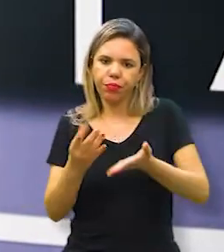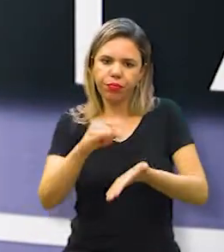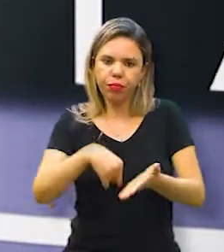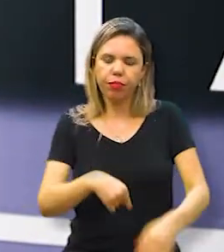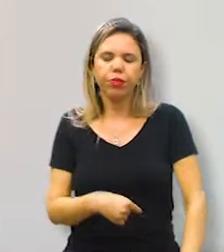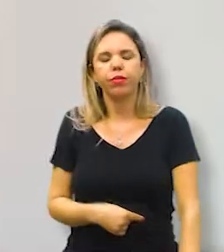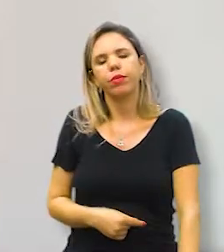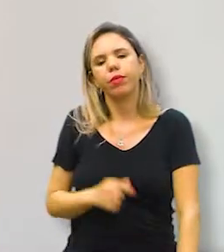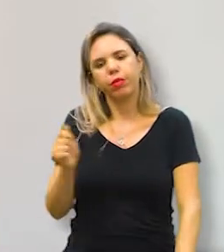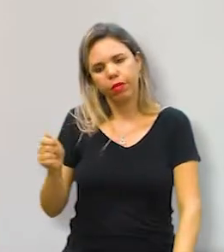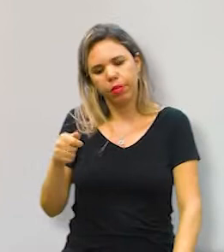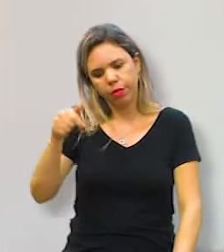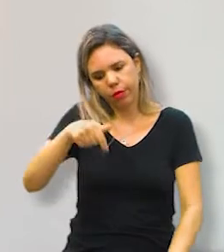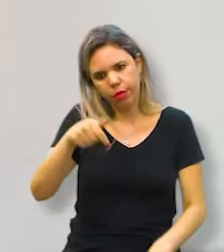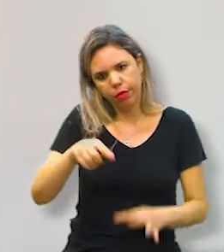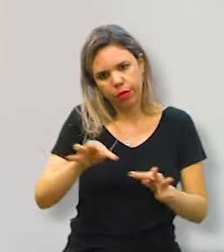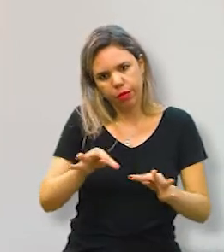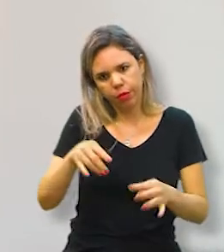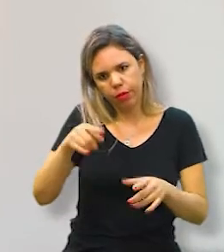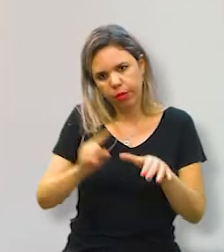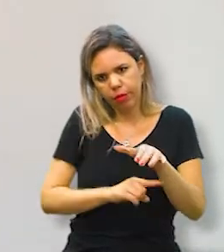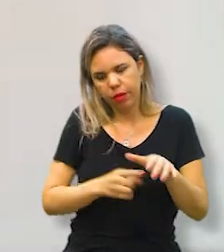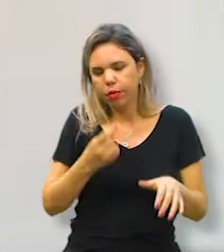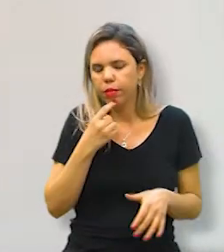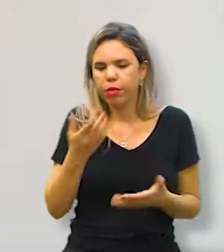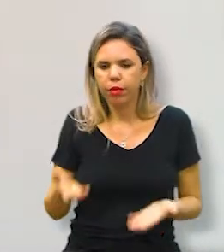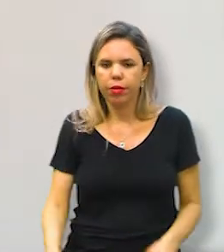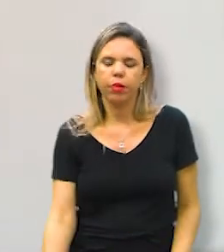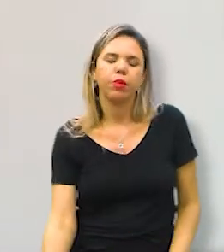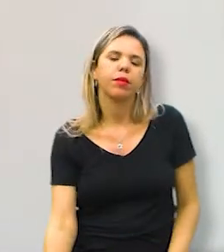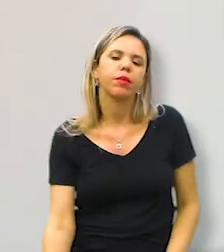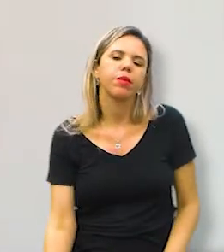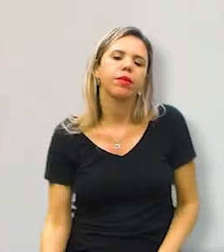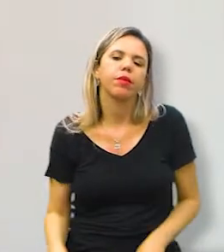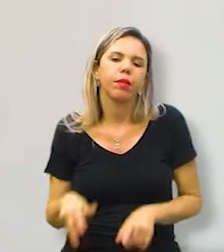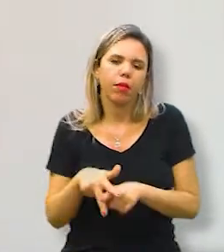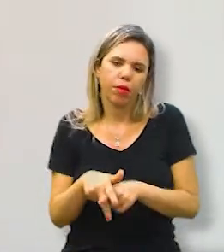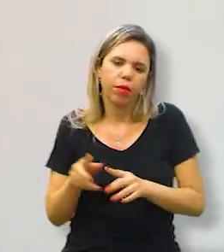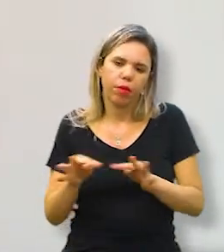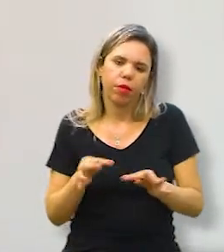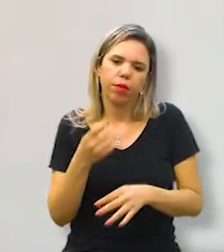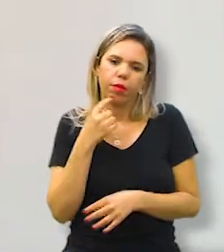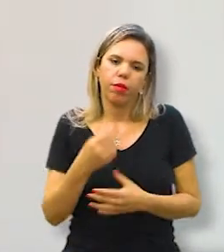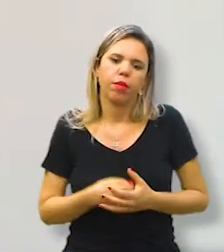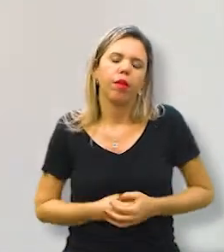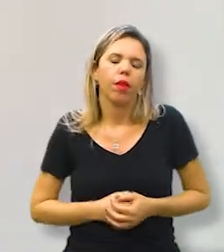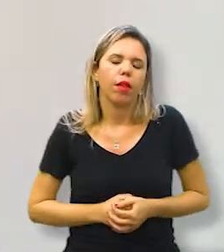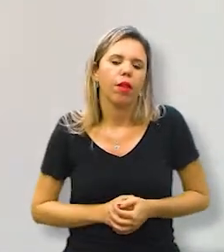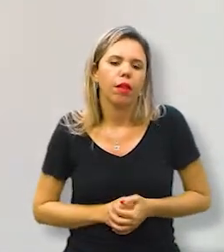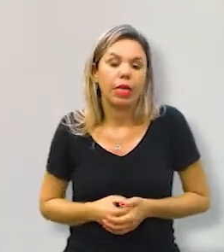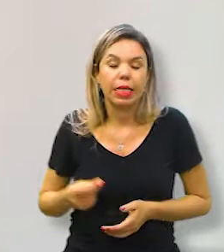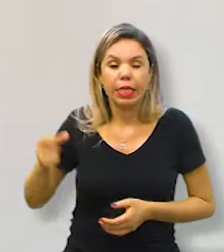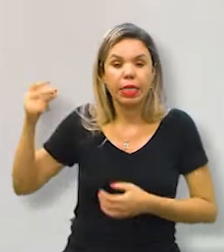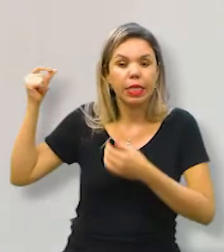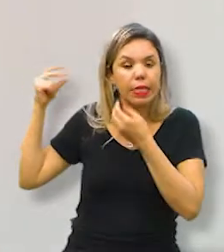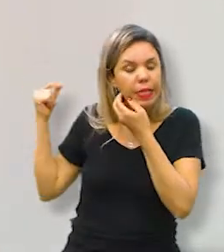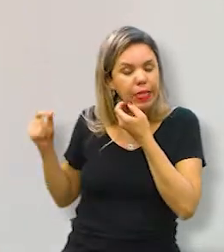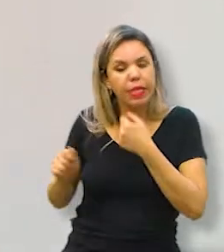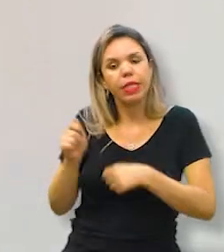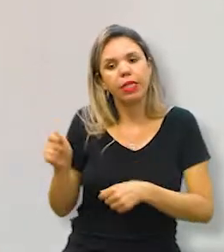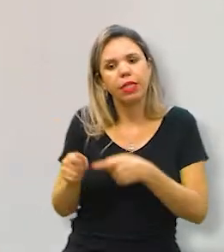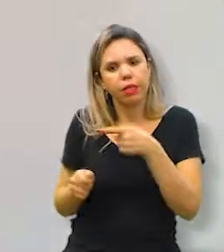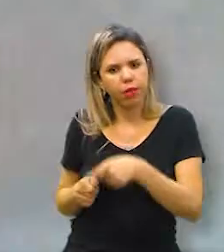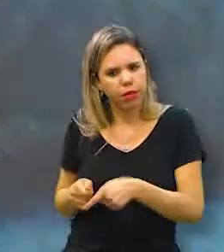encaminhados para a associação, para nós aqui, para a Associação de Ecoterapia de Campinas. Antigamente, a Associação